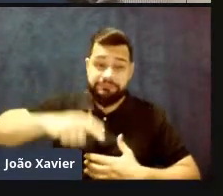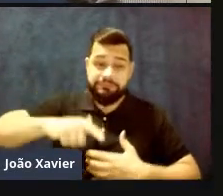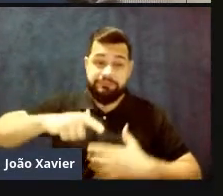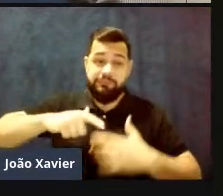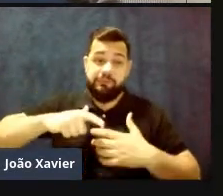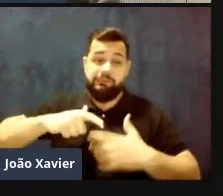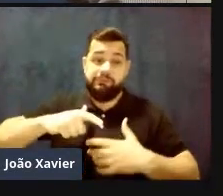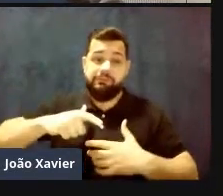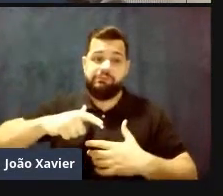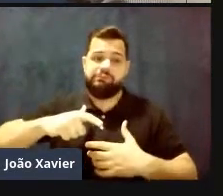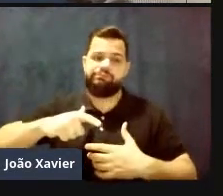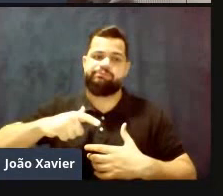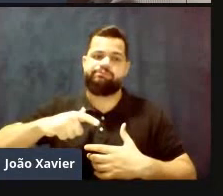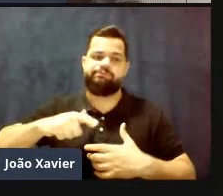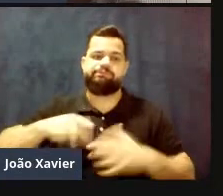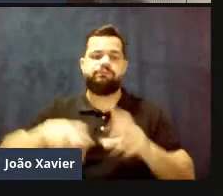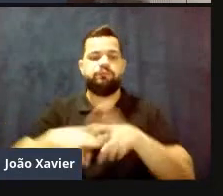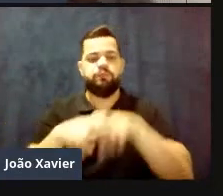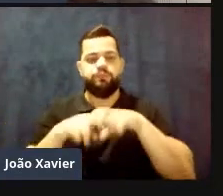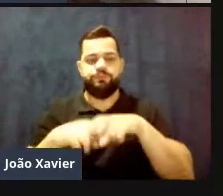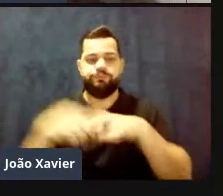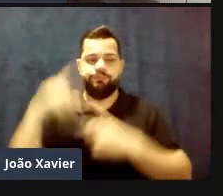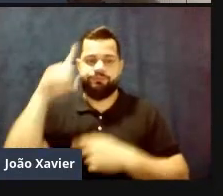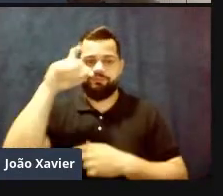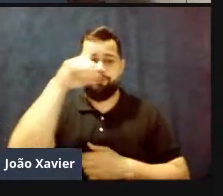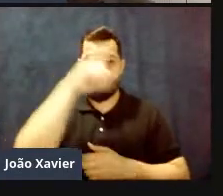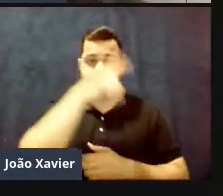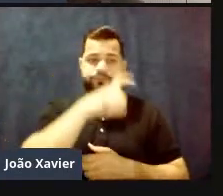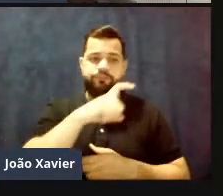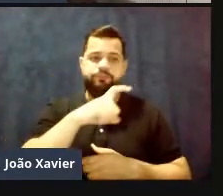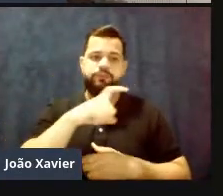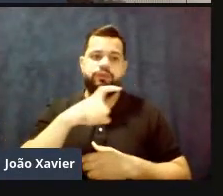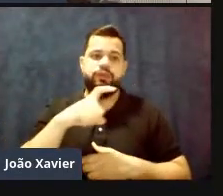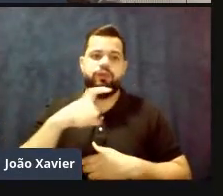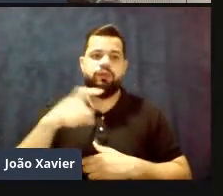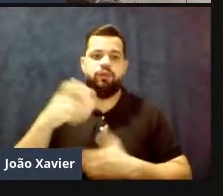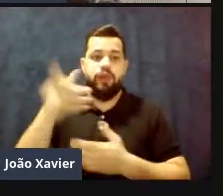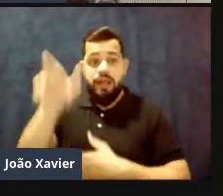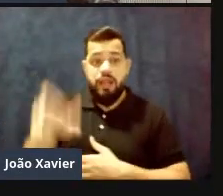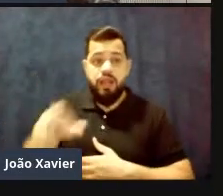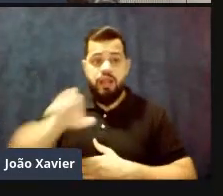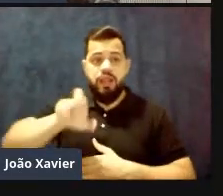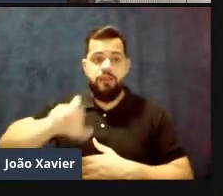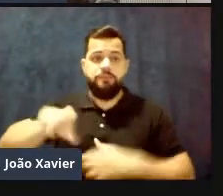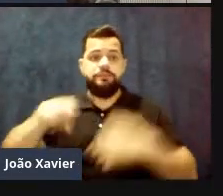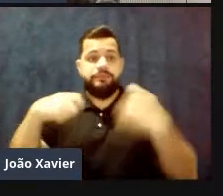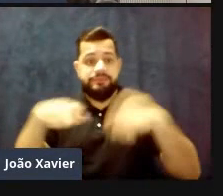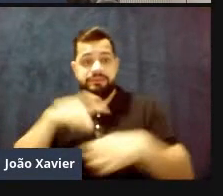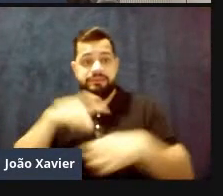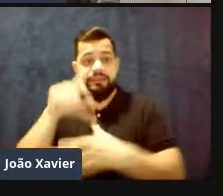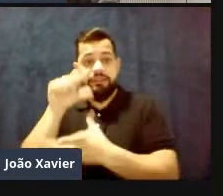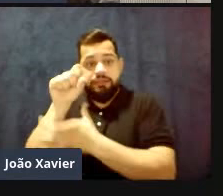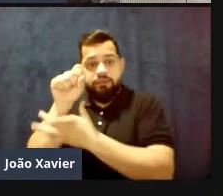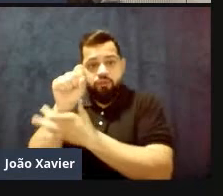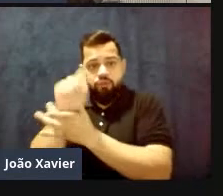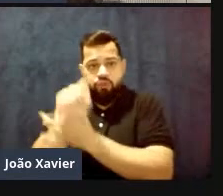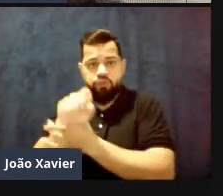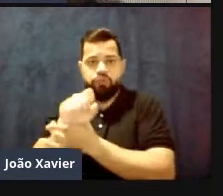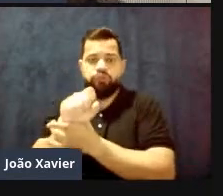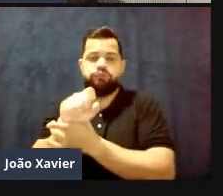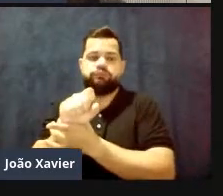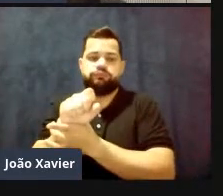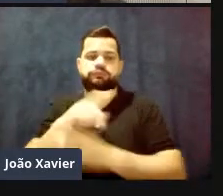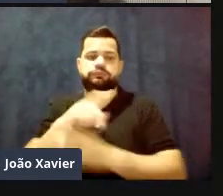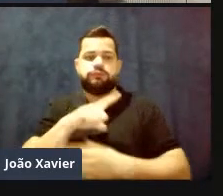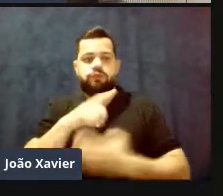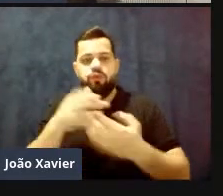que o paciente recebe, porque eu entendo que ele não é uma cobaia, ele tem que ter uma oferta com segurança e dar continuidade ao processo de cuidado.